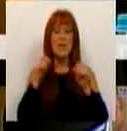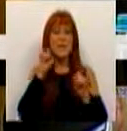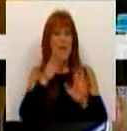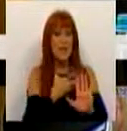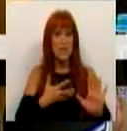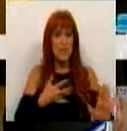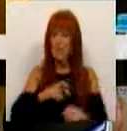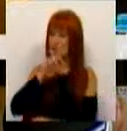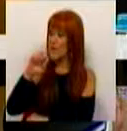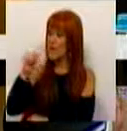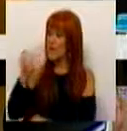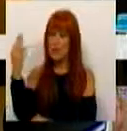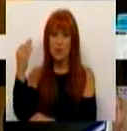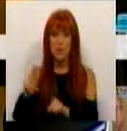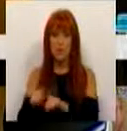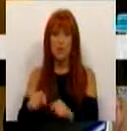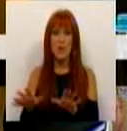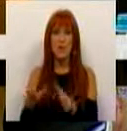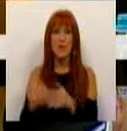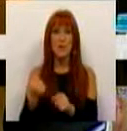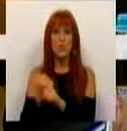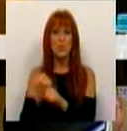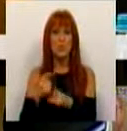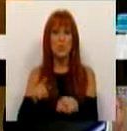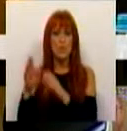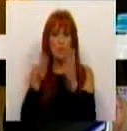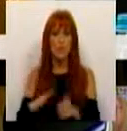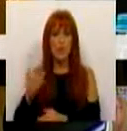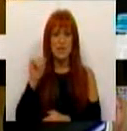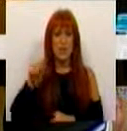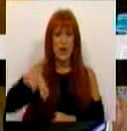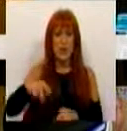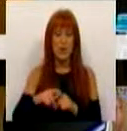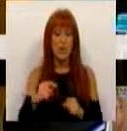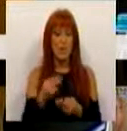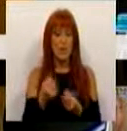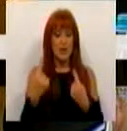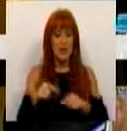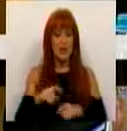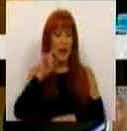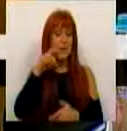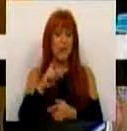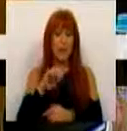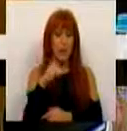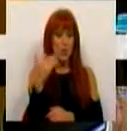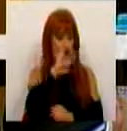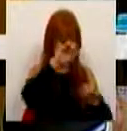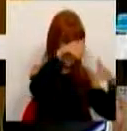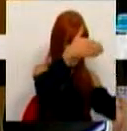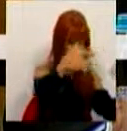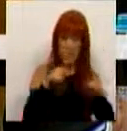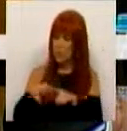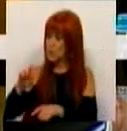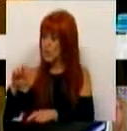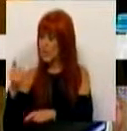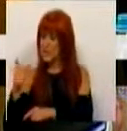salvaguarda e 35 a missões de promoção. O ICNF, com os meios que lhe dispõe, assegura as 32 primeiras, estando